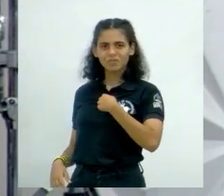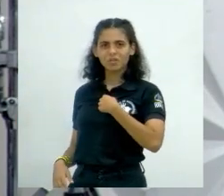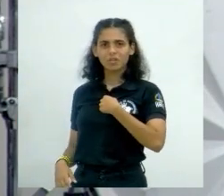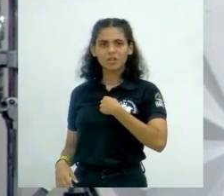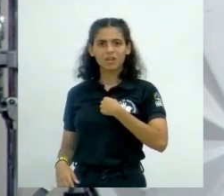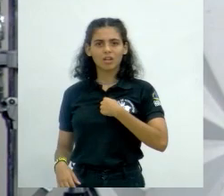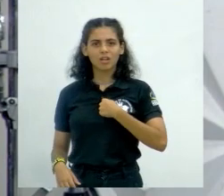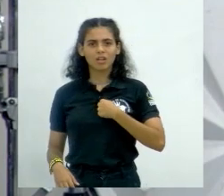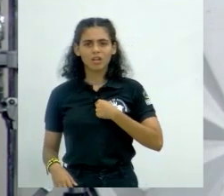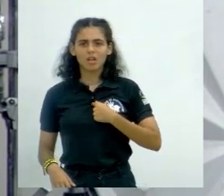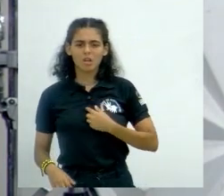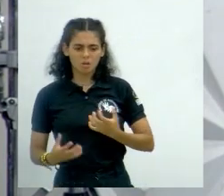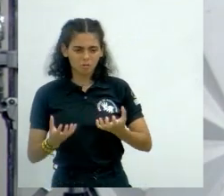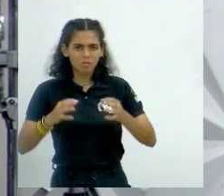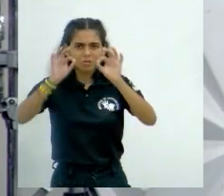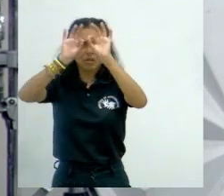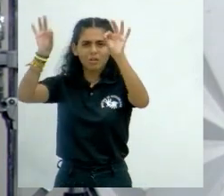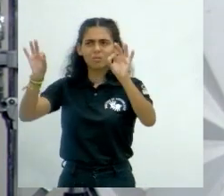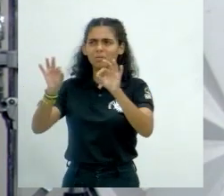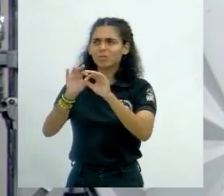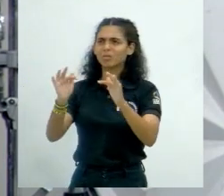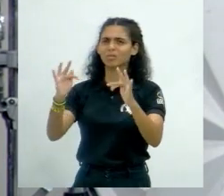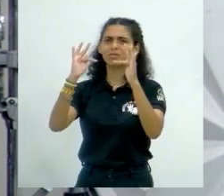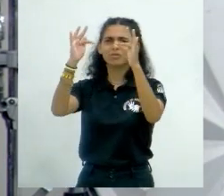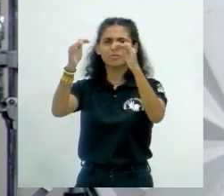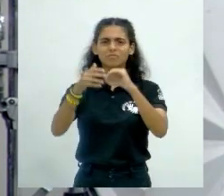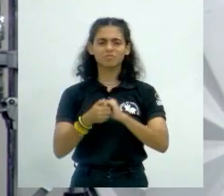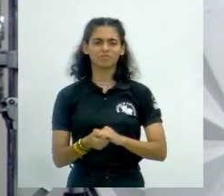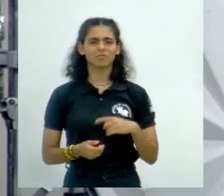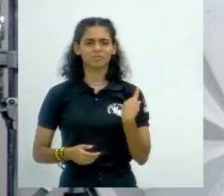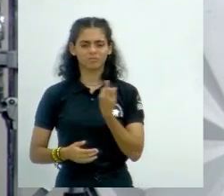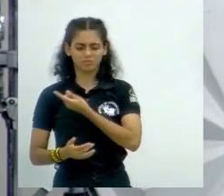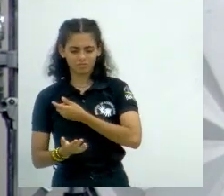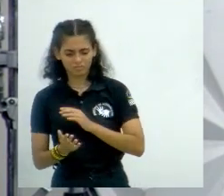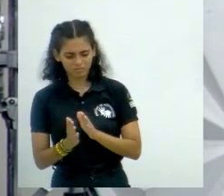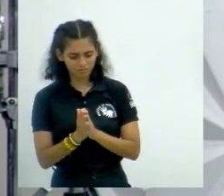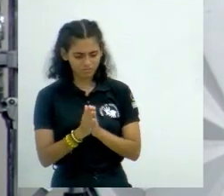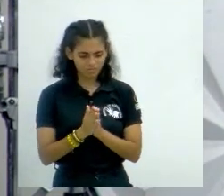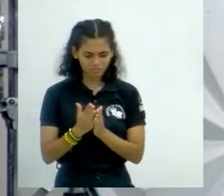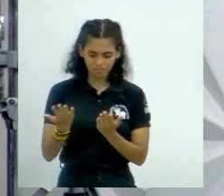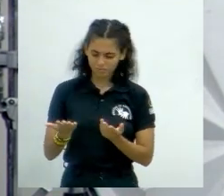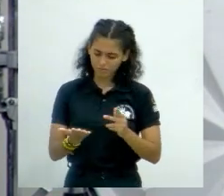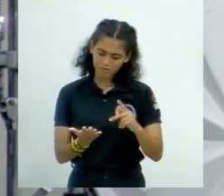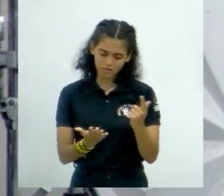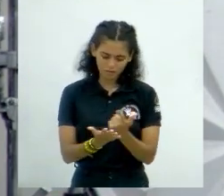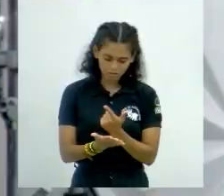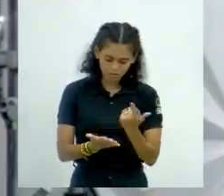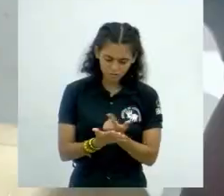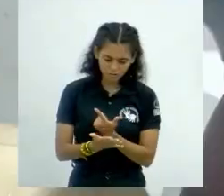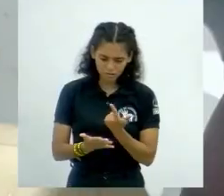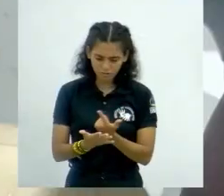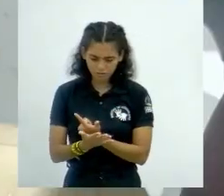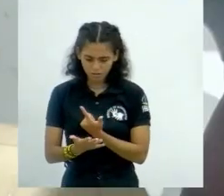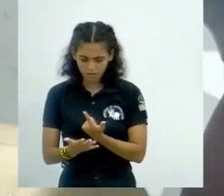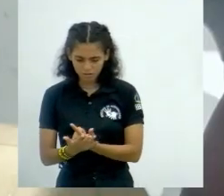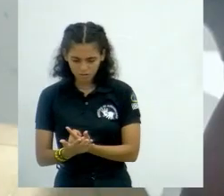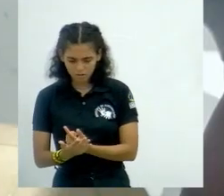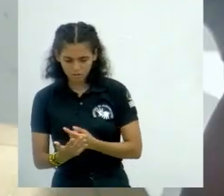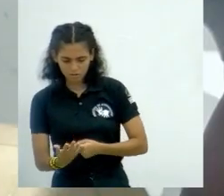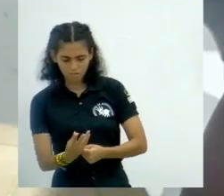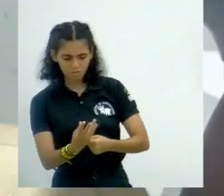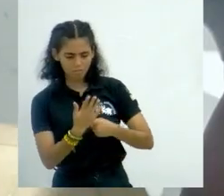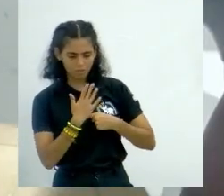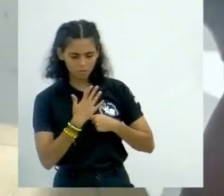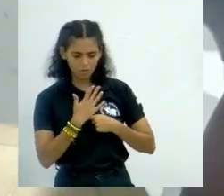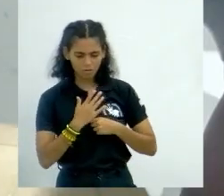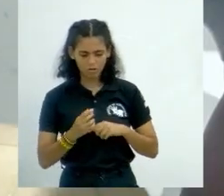gente ler alguns livros chamados de autoajuda, porque o foco acaba sendo somente em nós mesmos